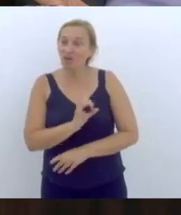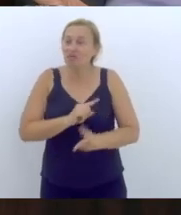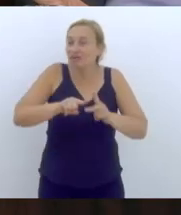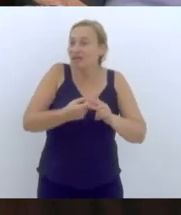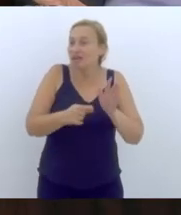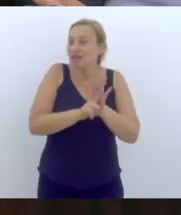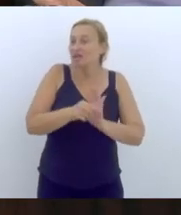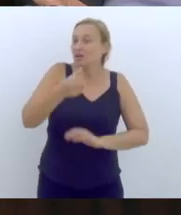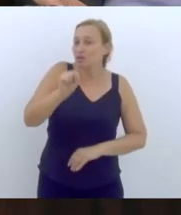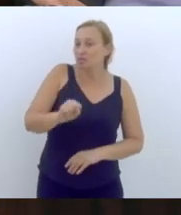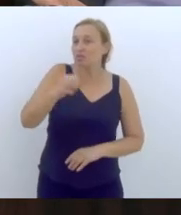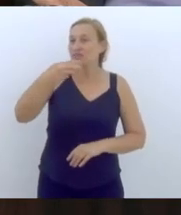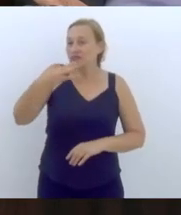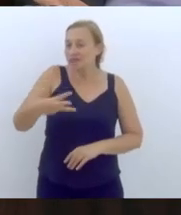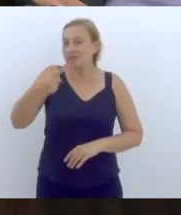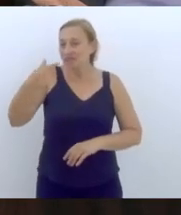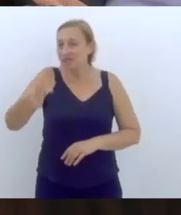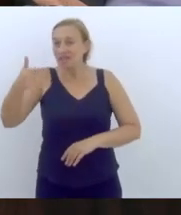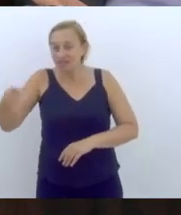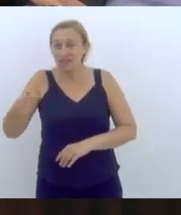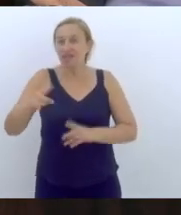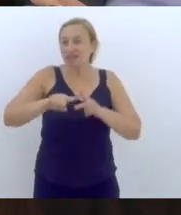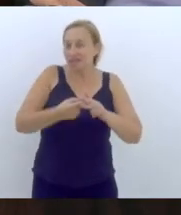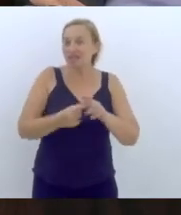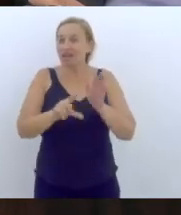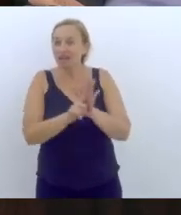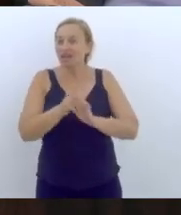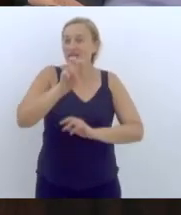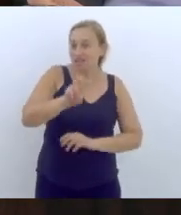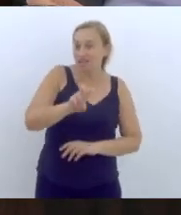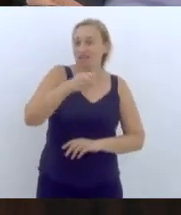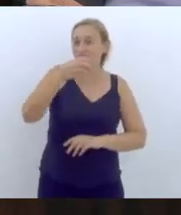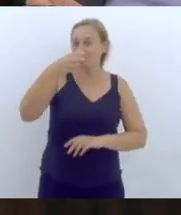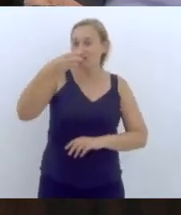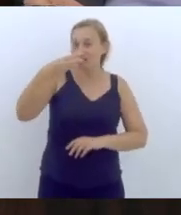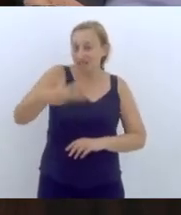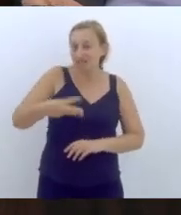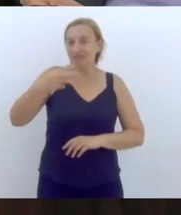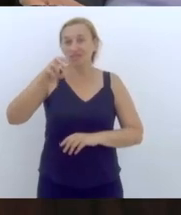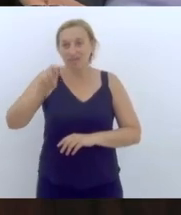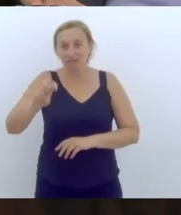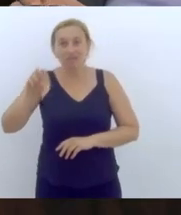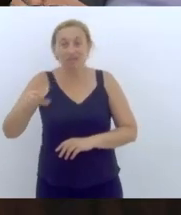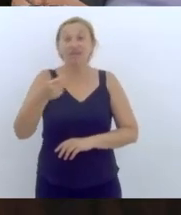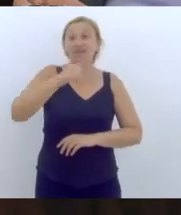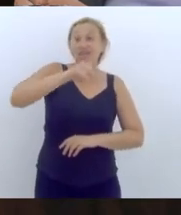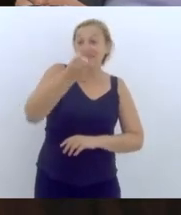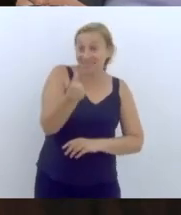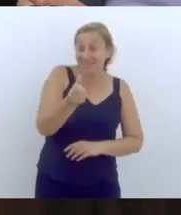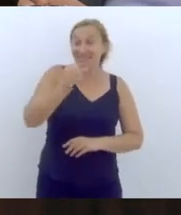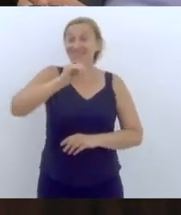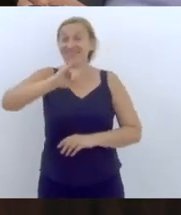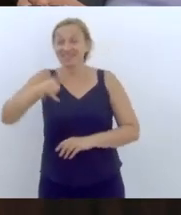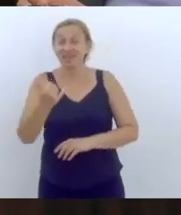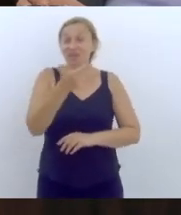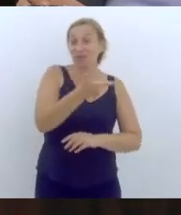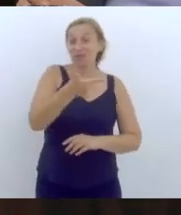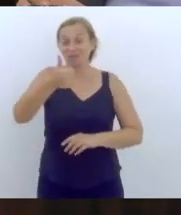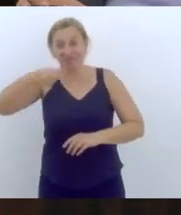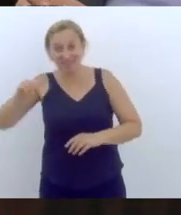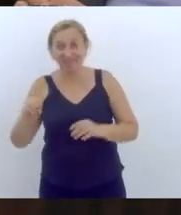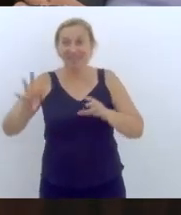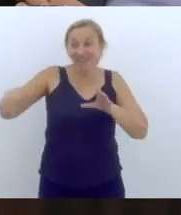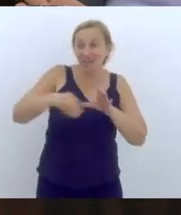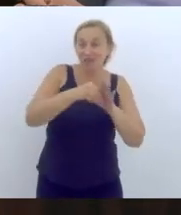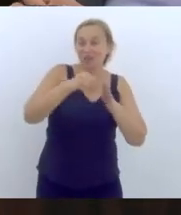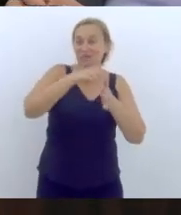número 3.877, que altera a lei número 5.645, de 6 de janeiro de 2010, para incluir no calendário oficial do Rio de Janeiro